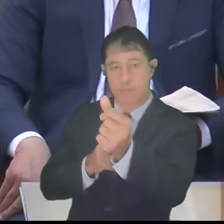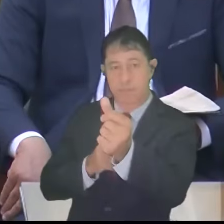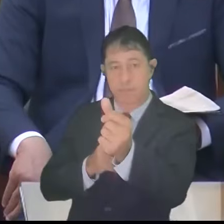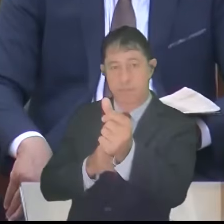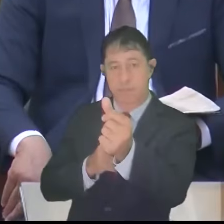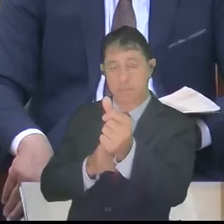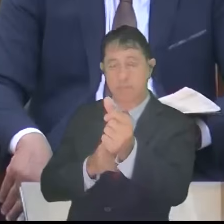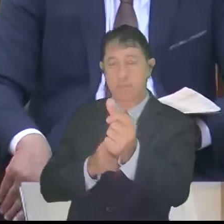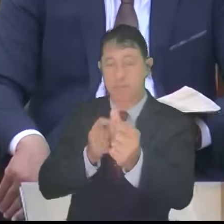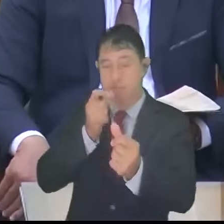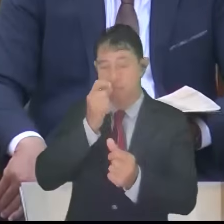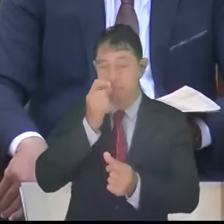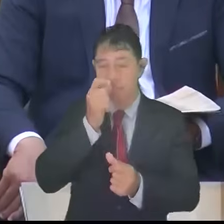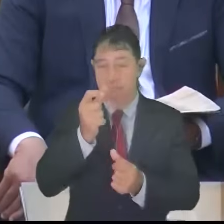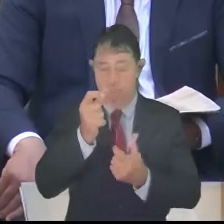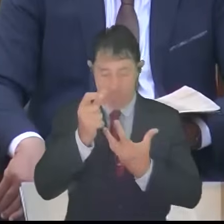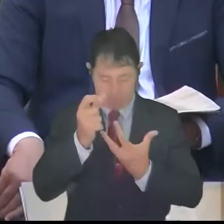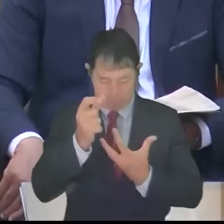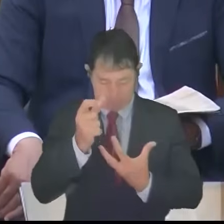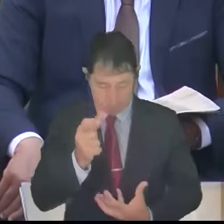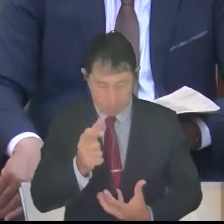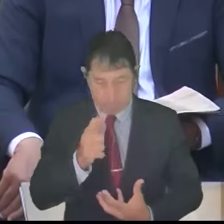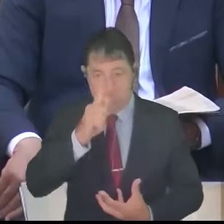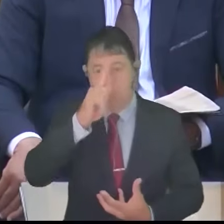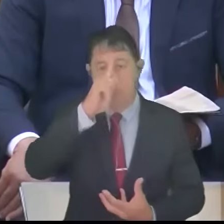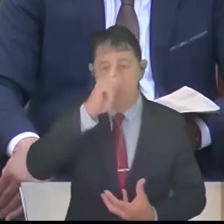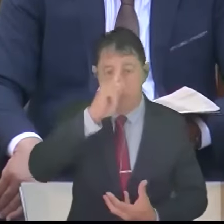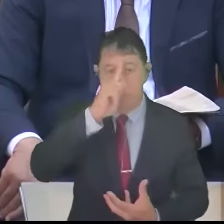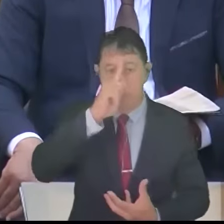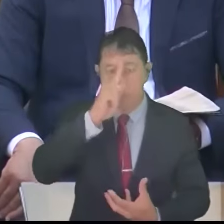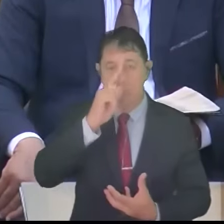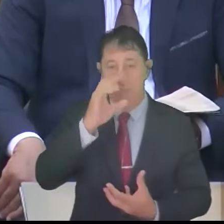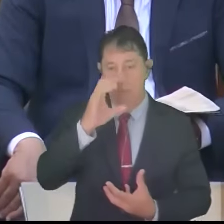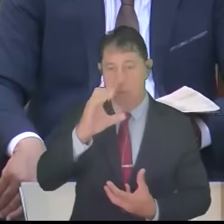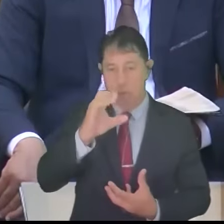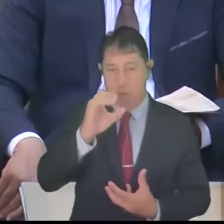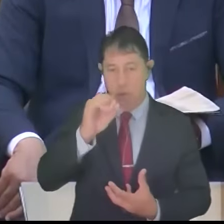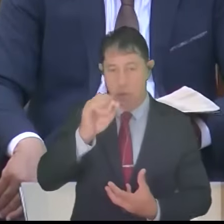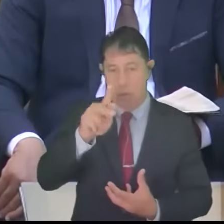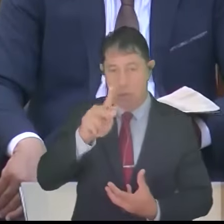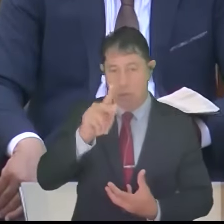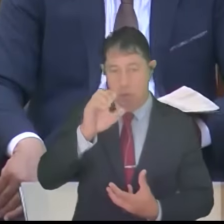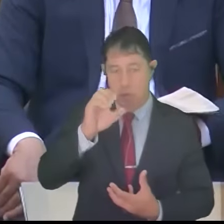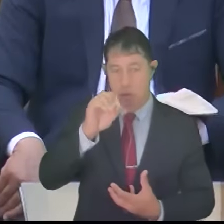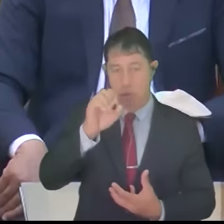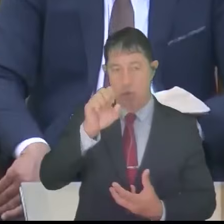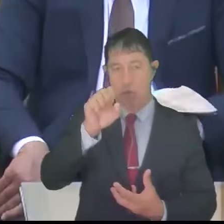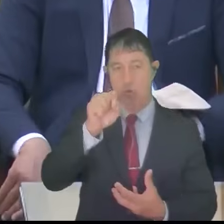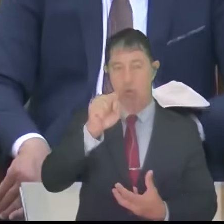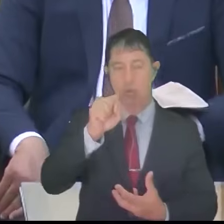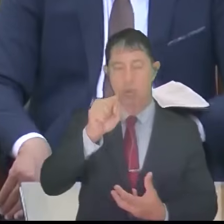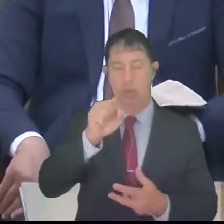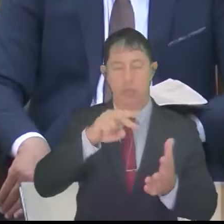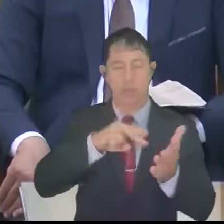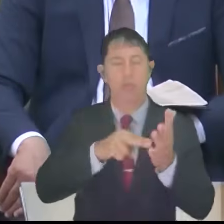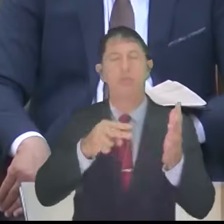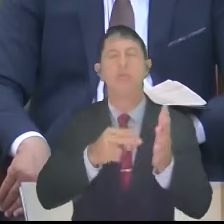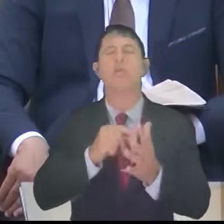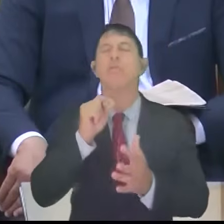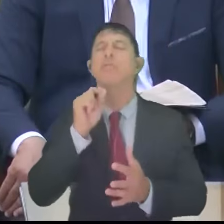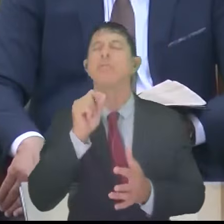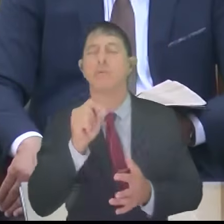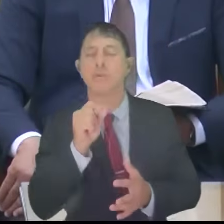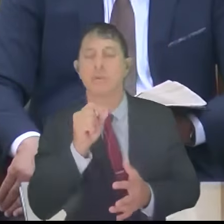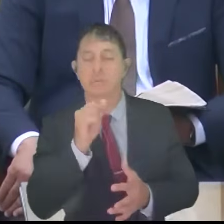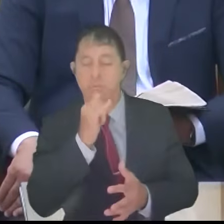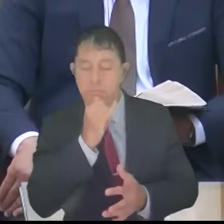eternamente. A palavra cansado no grego é kopos, que significa triste, aborrecido por um intenso